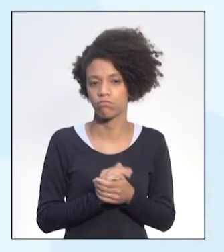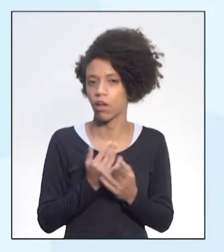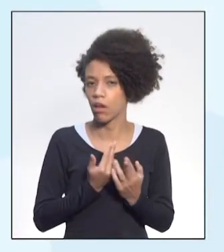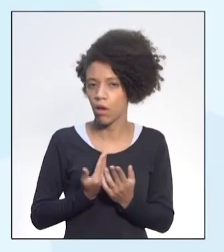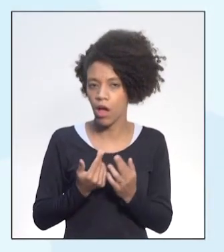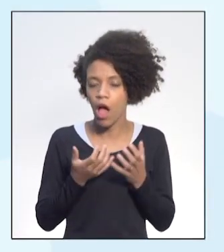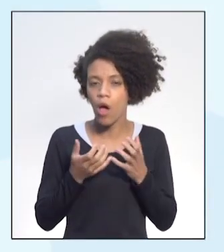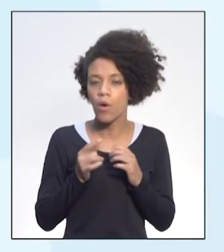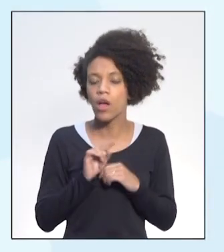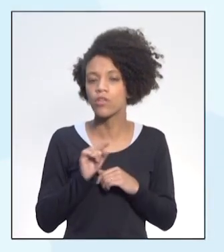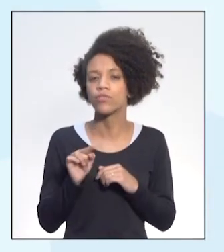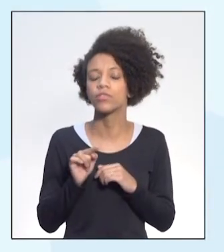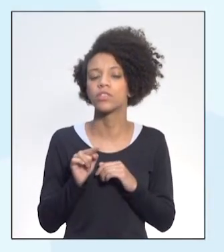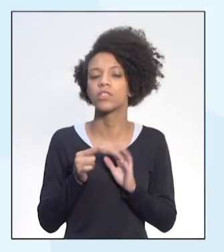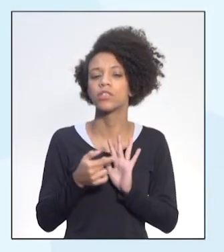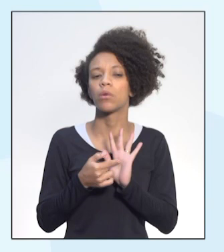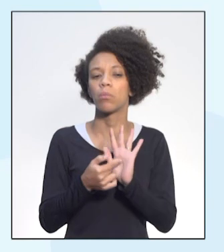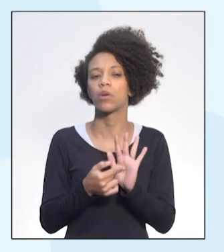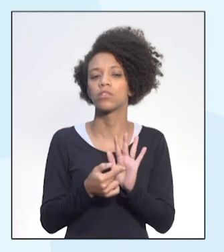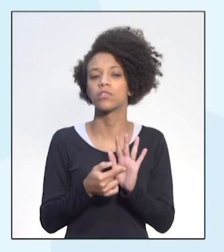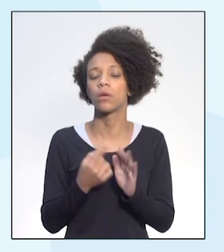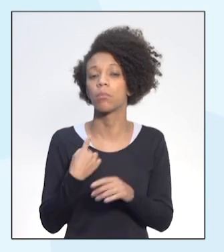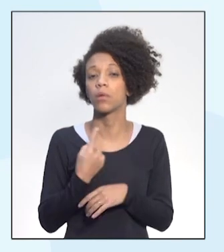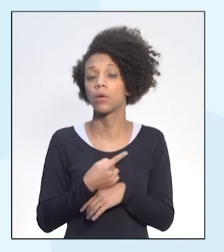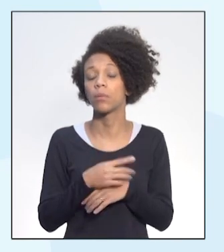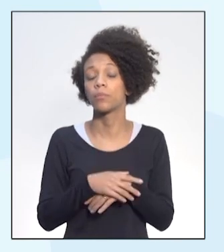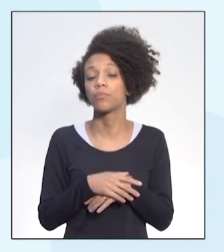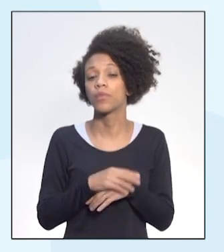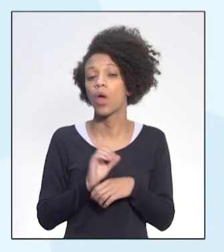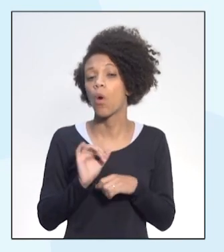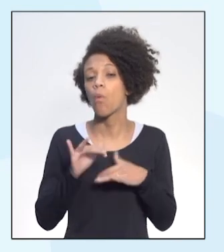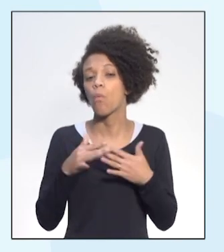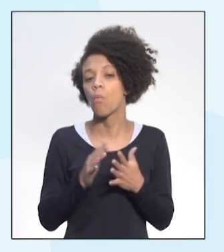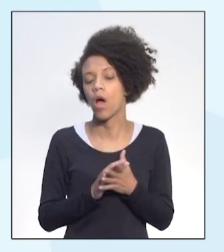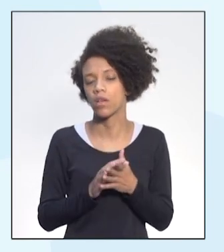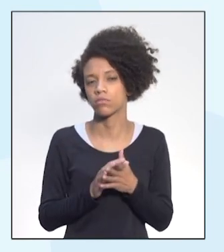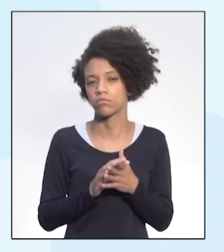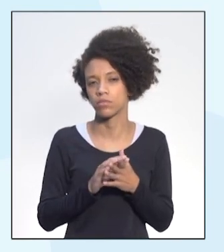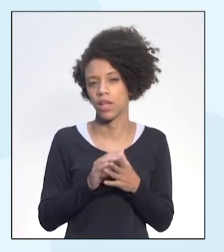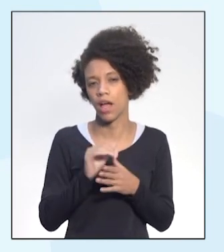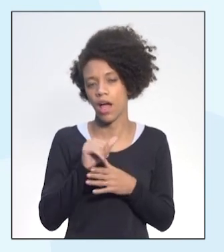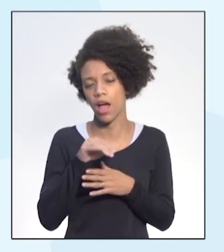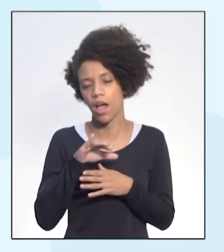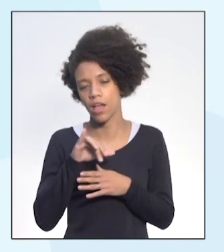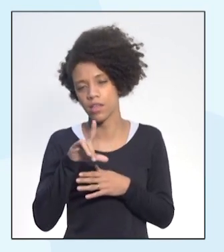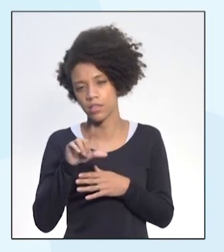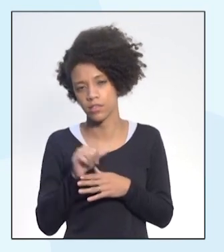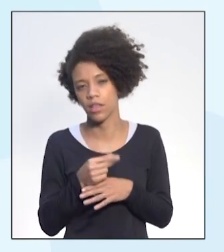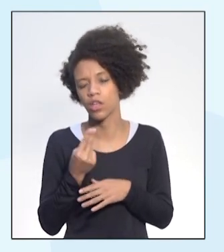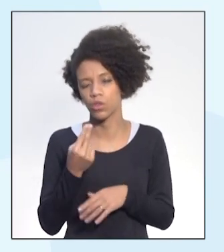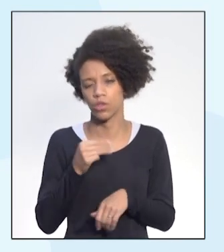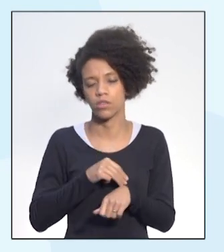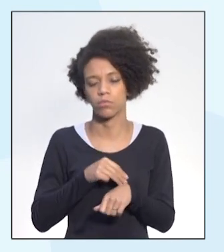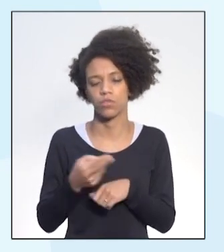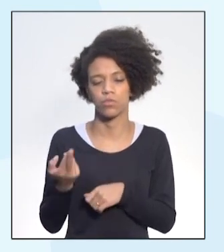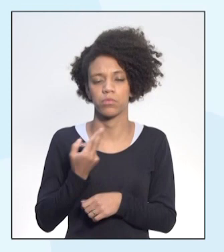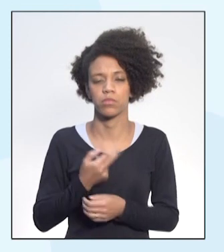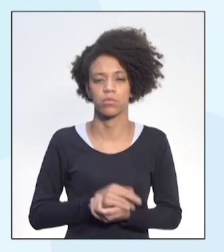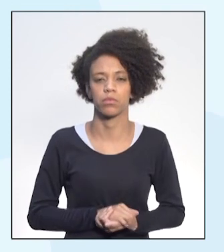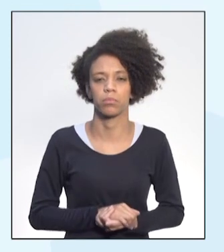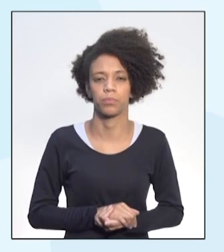que vocês elencam para mim quais dessas substâncias são ácidas. Mais 2 minutinhos para vocês